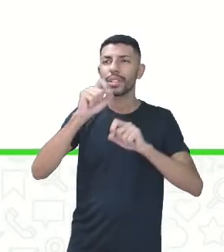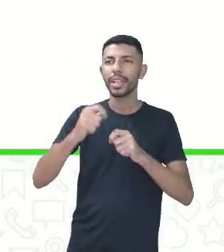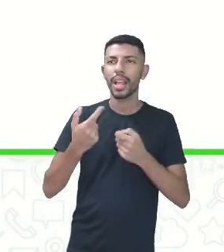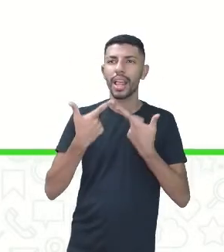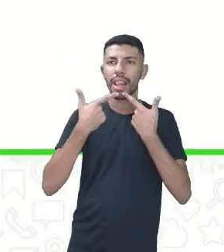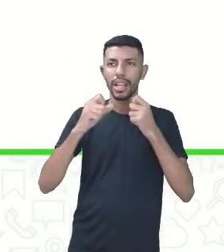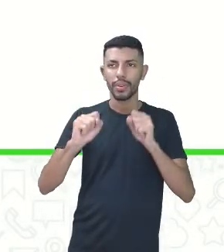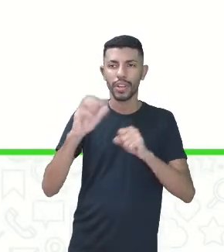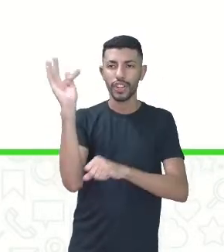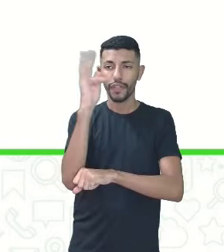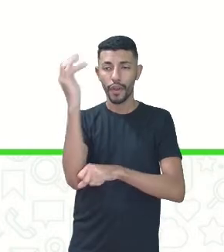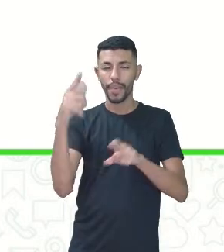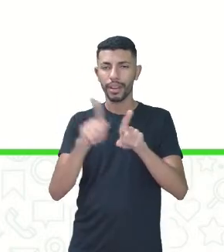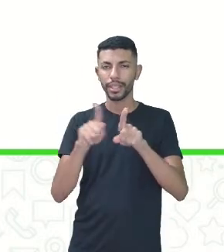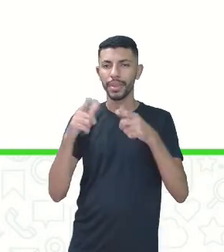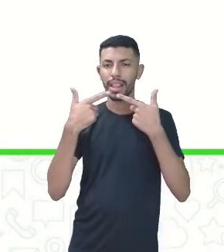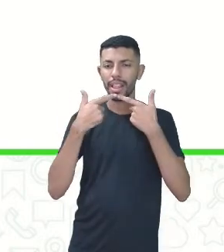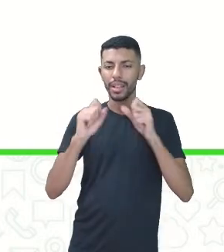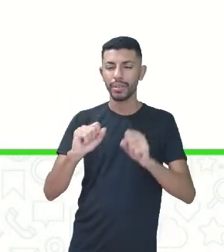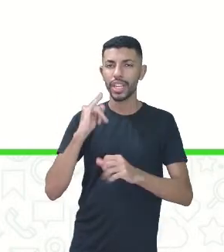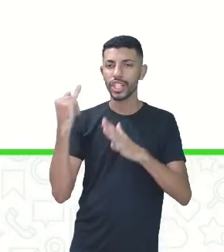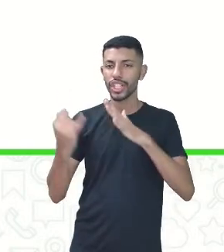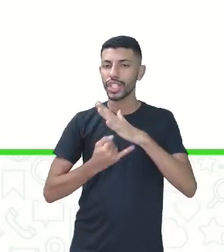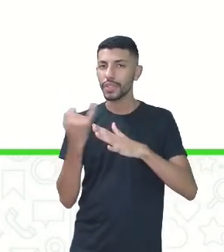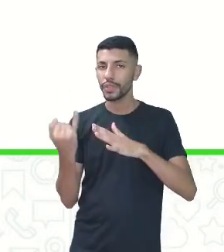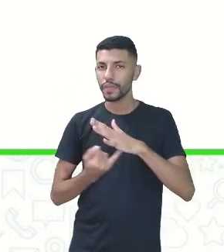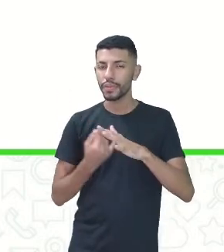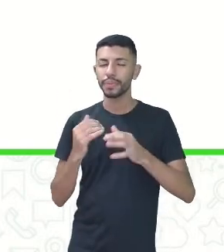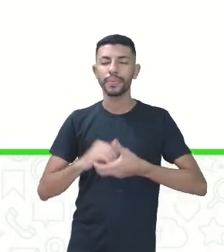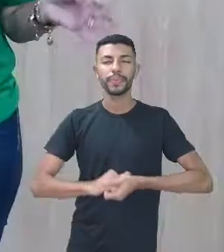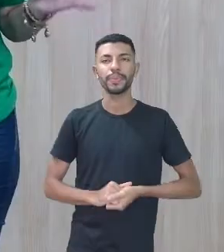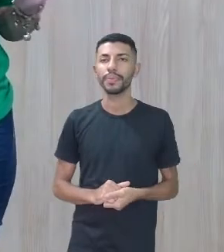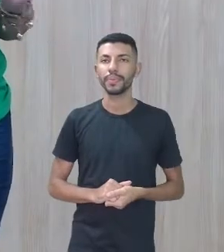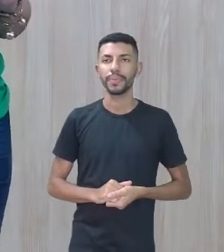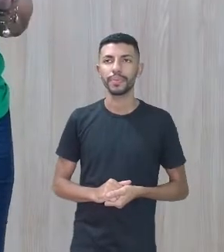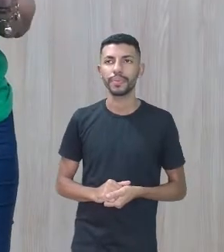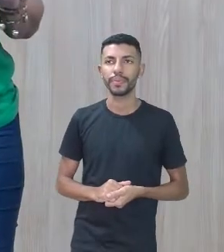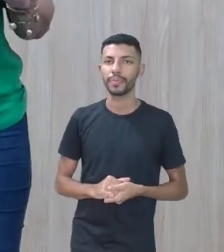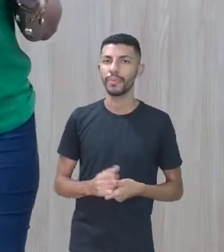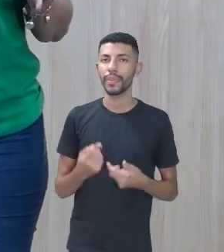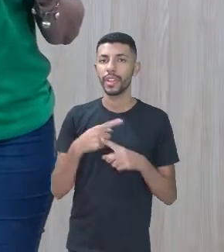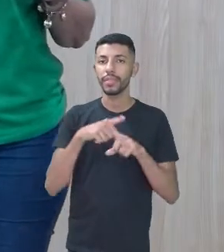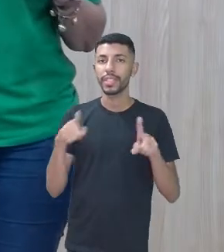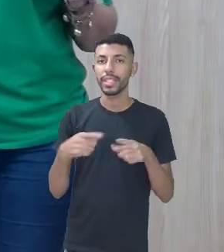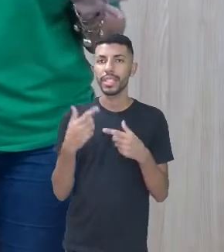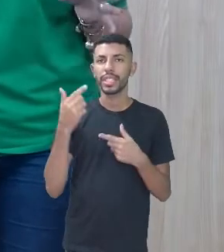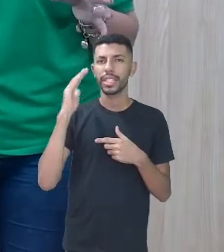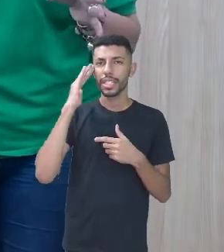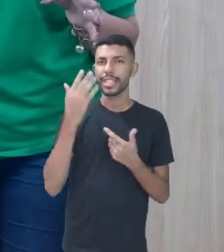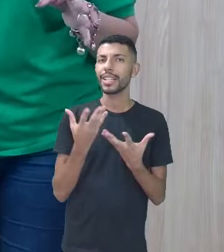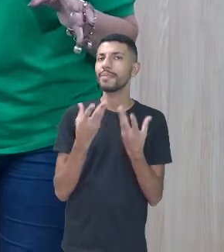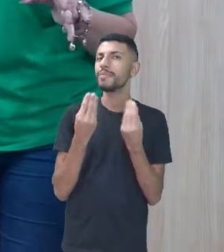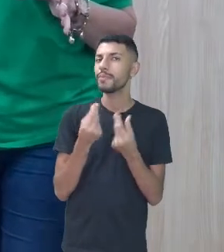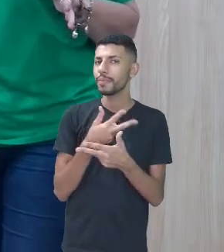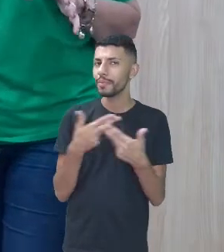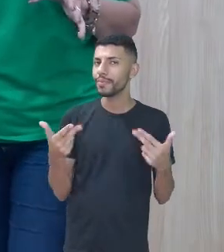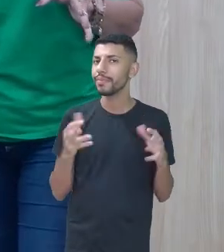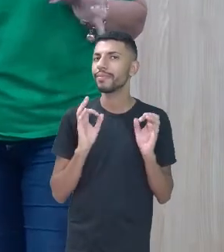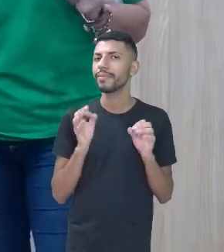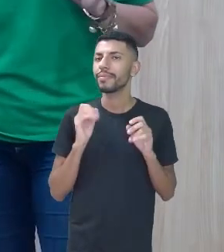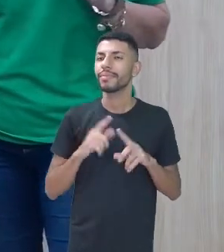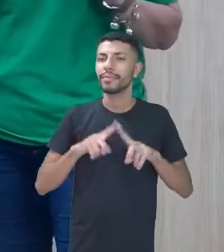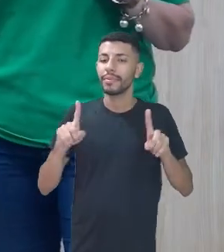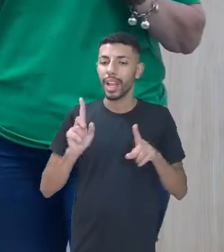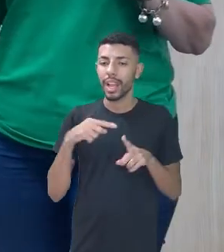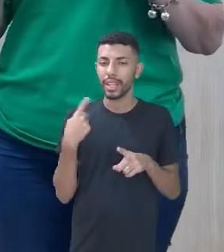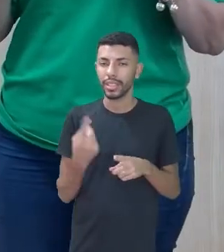linguagem formal e linguagem informal? Vocês entendem muita coisa, mas